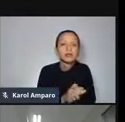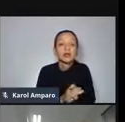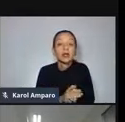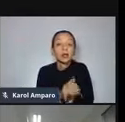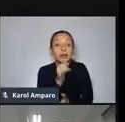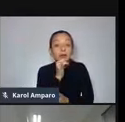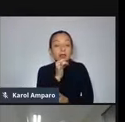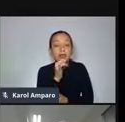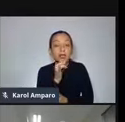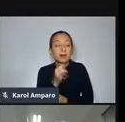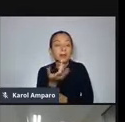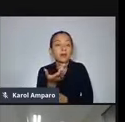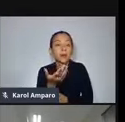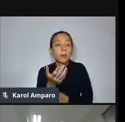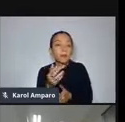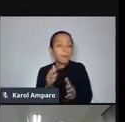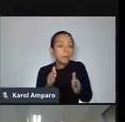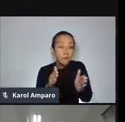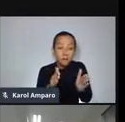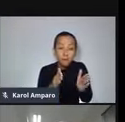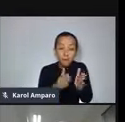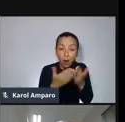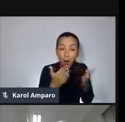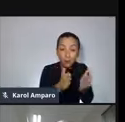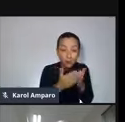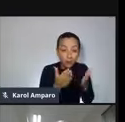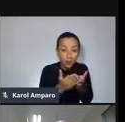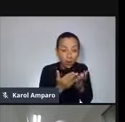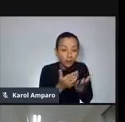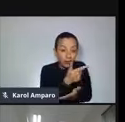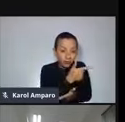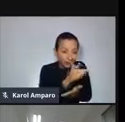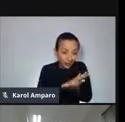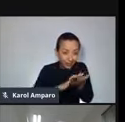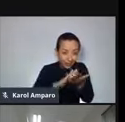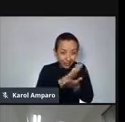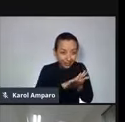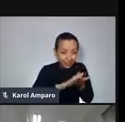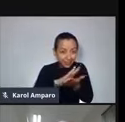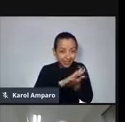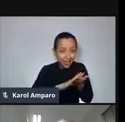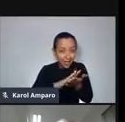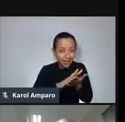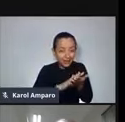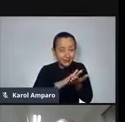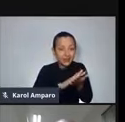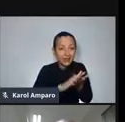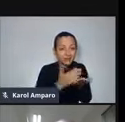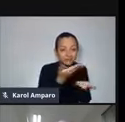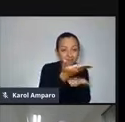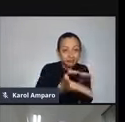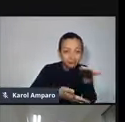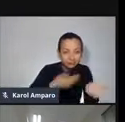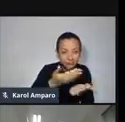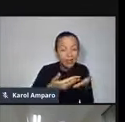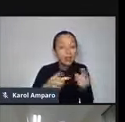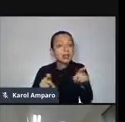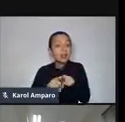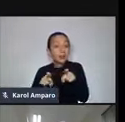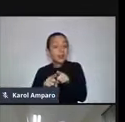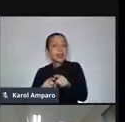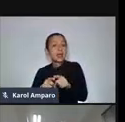que não tenha nada para doar, e rico tão rico que não tenha nada para pedir, o rico tão rico que não possa receber. E é uma